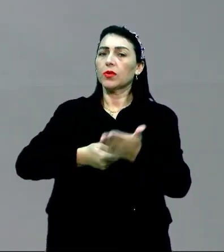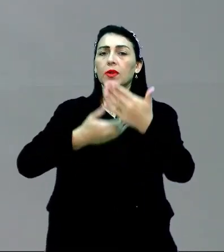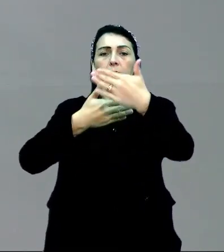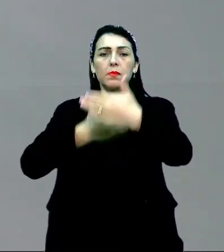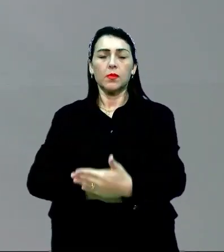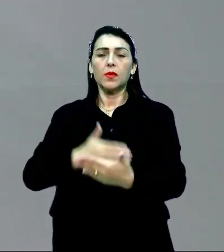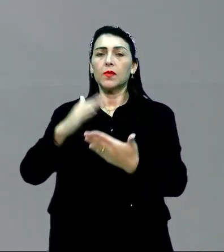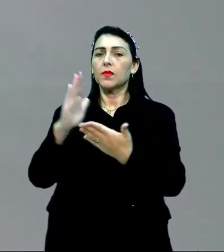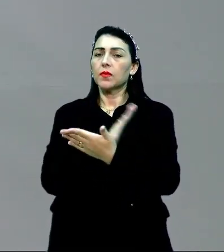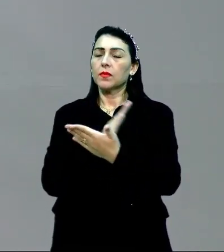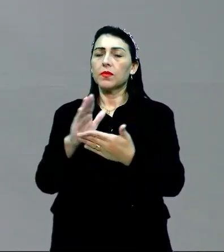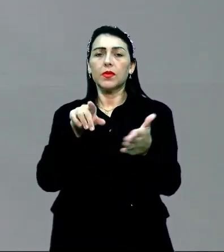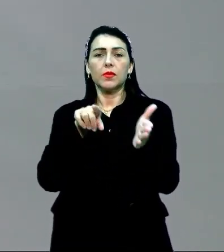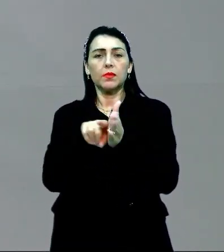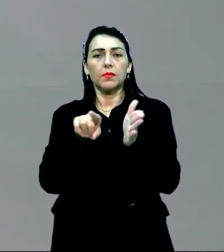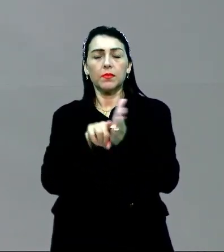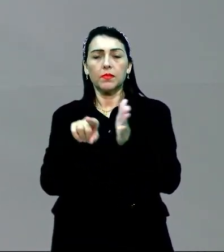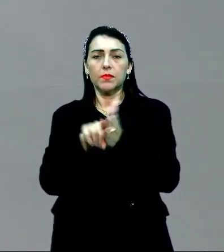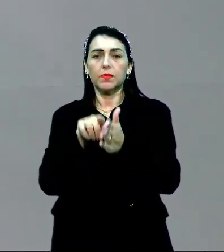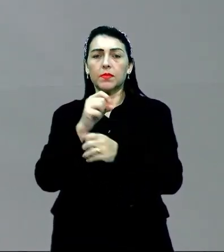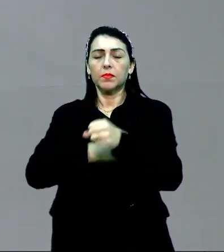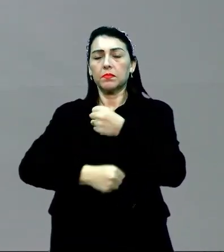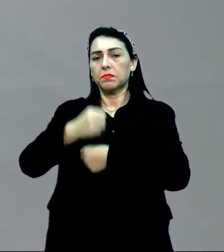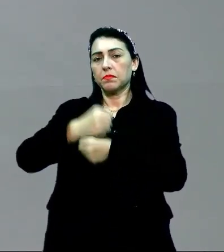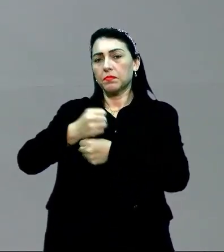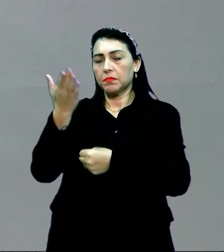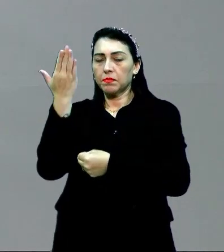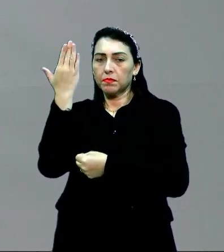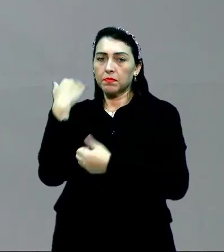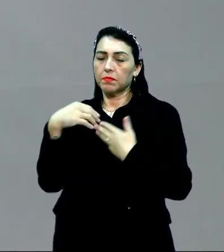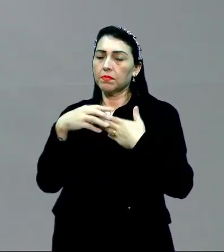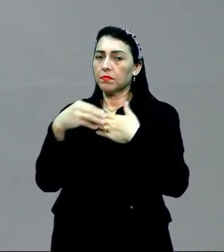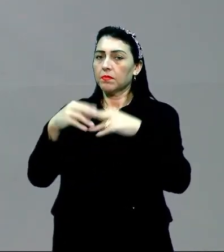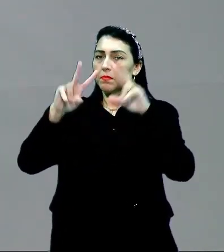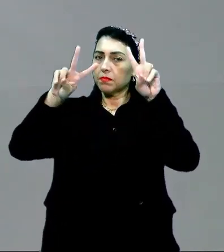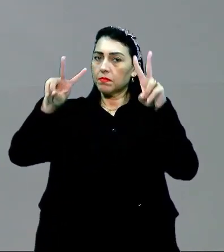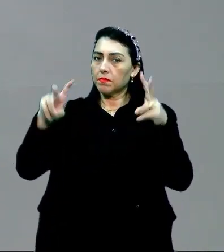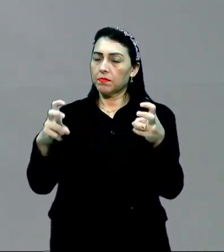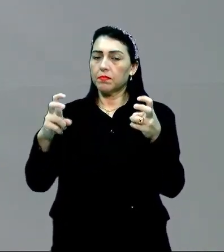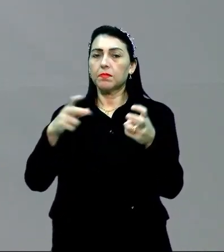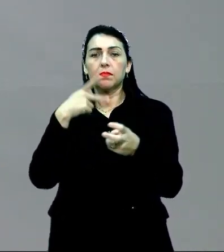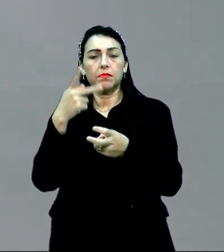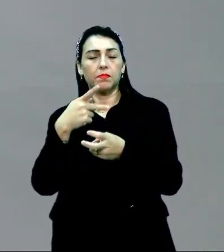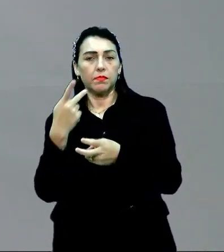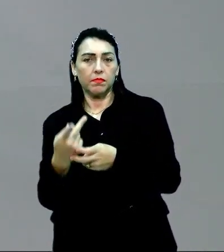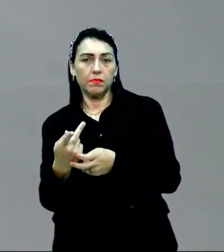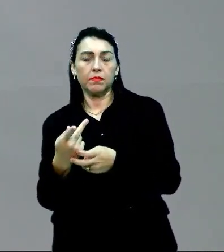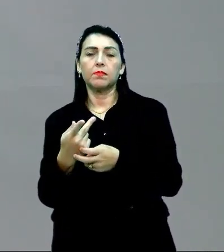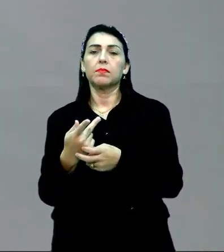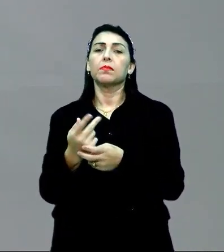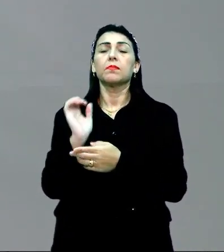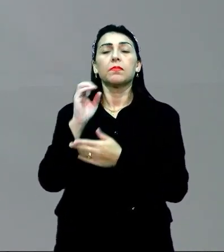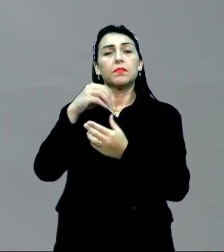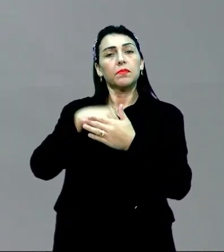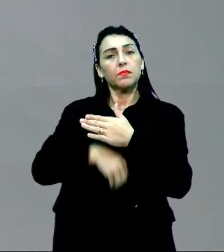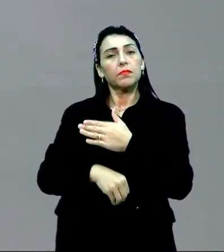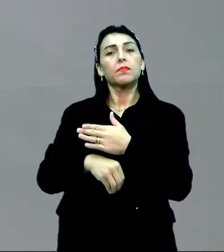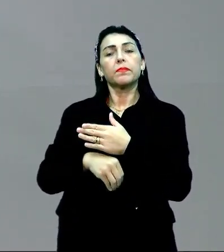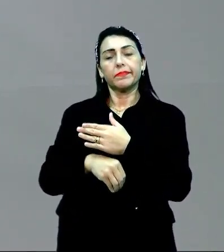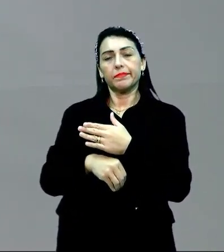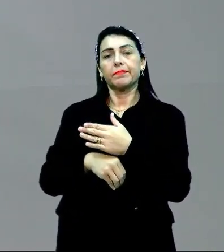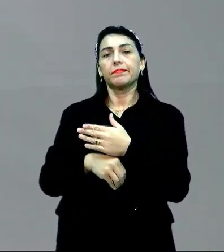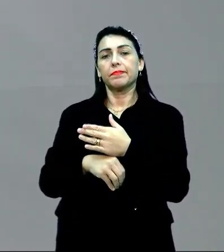em algumas de suas questões aí algum ano e anterior Ele trouxe essa temática Então a gente vai trabalhando né com essa